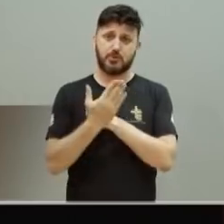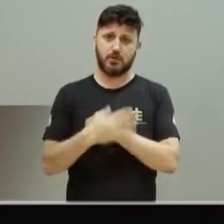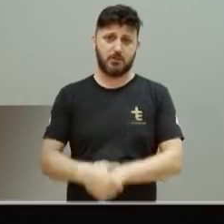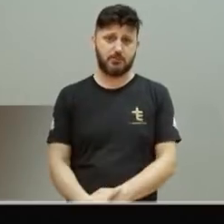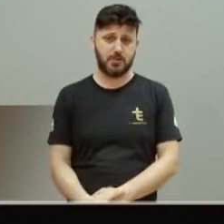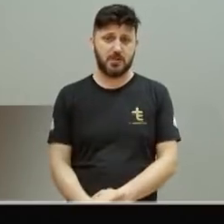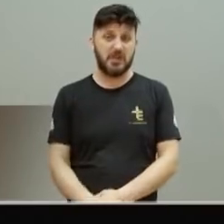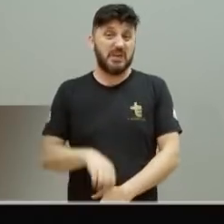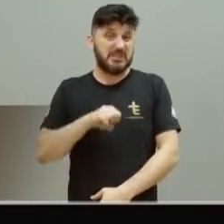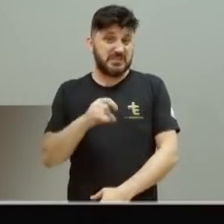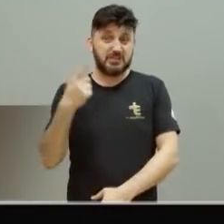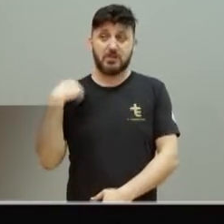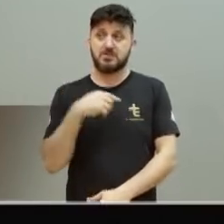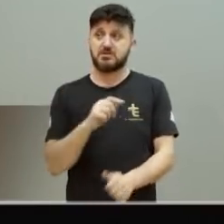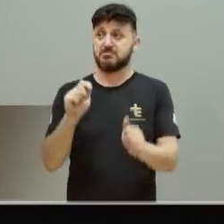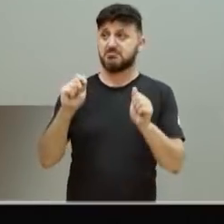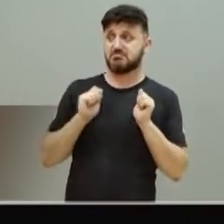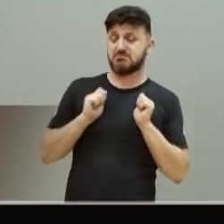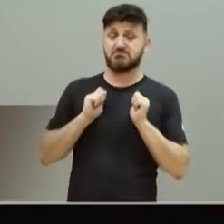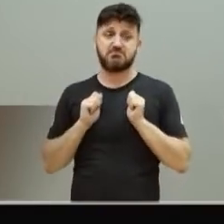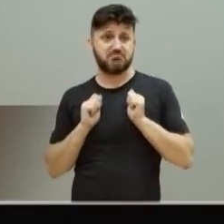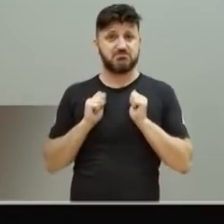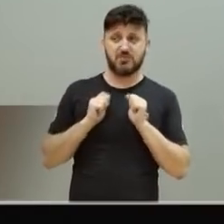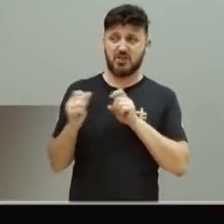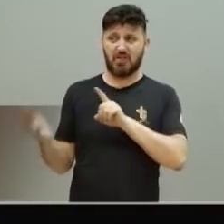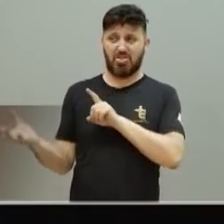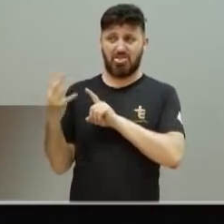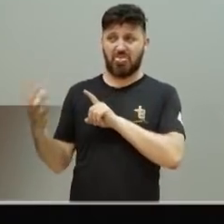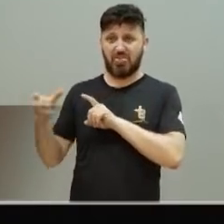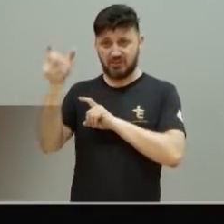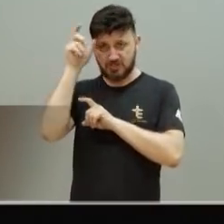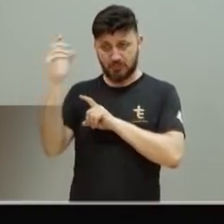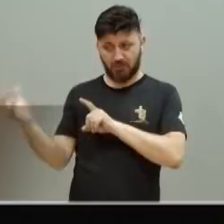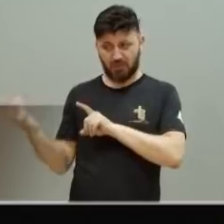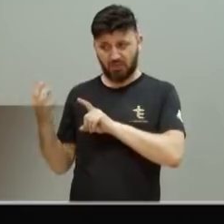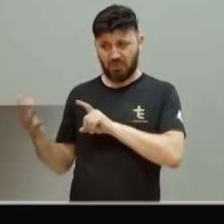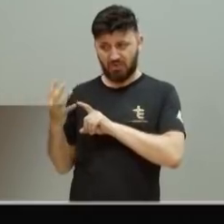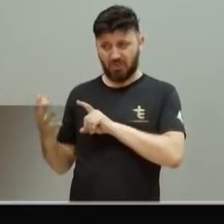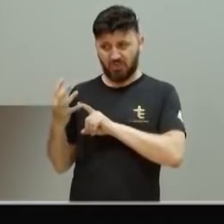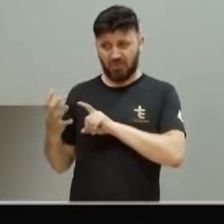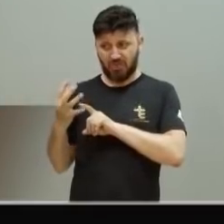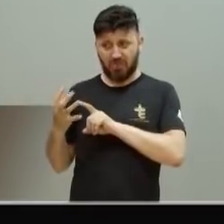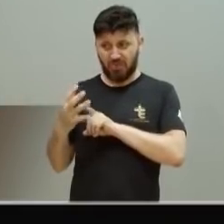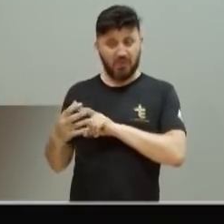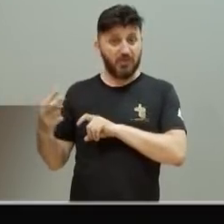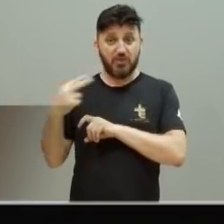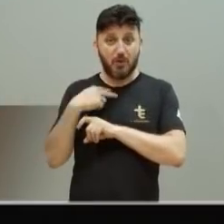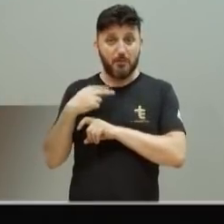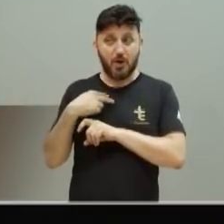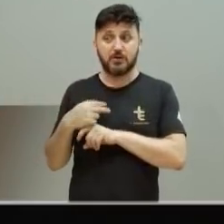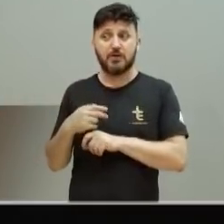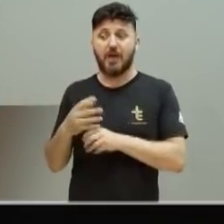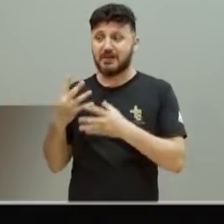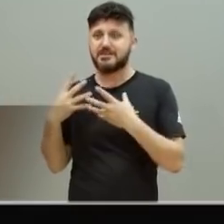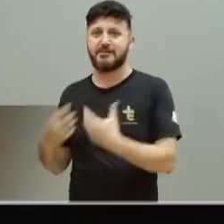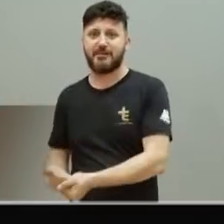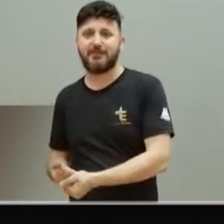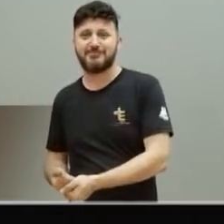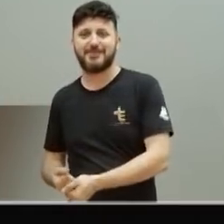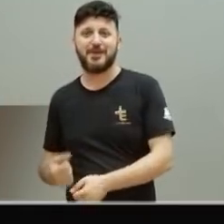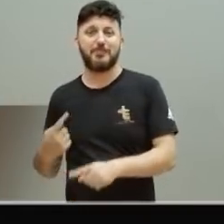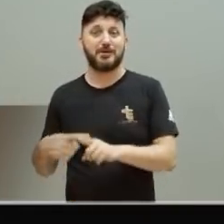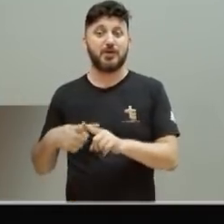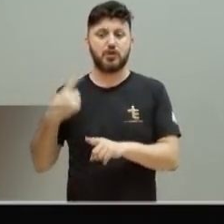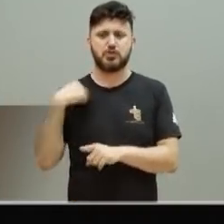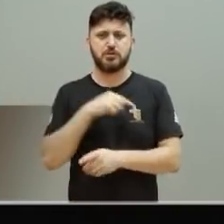Nós não podemos deixar mais o diabo amordaçar a boca dos cristãos católicos. Hoje nós precisamos ir